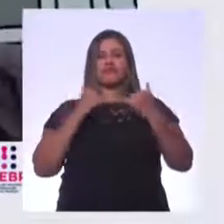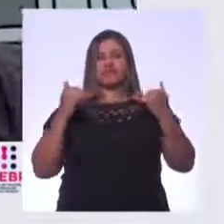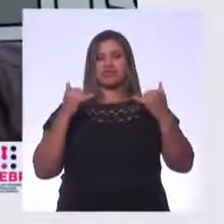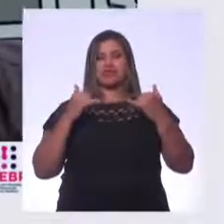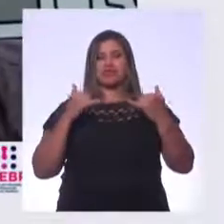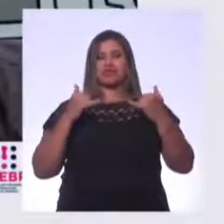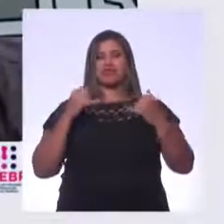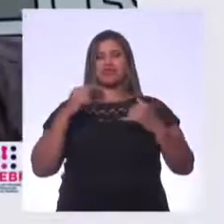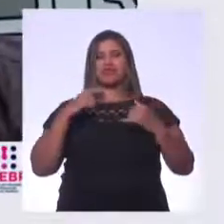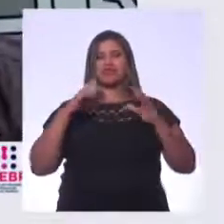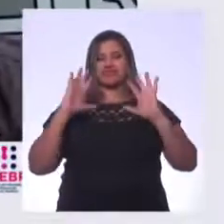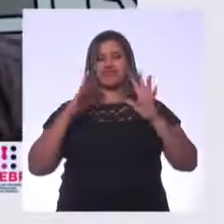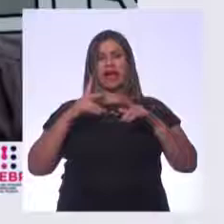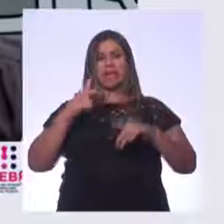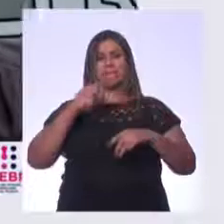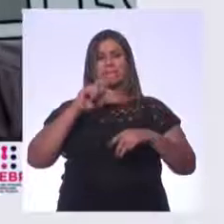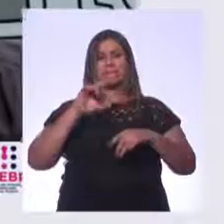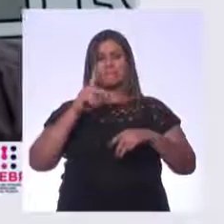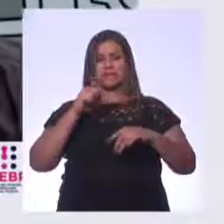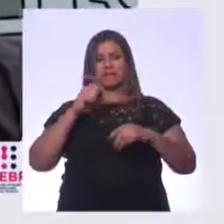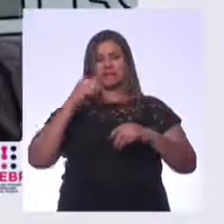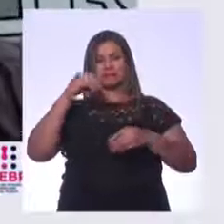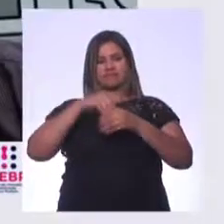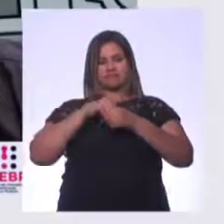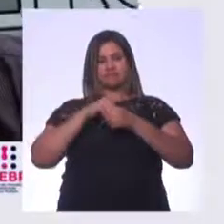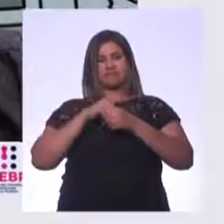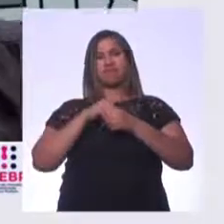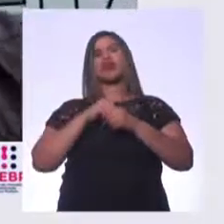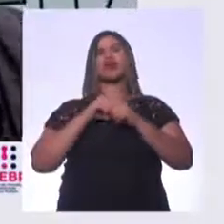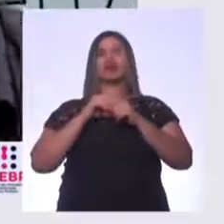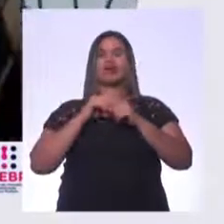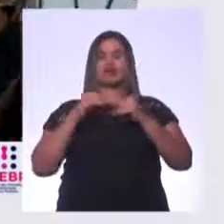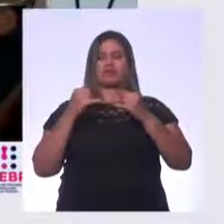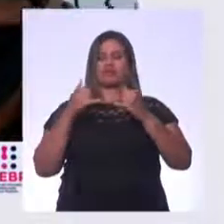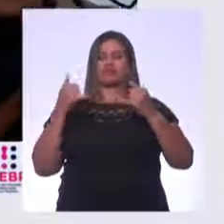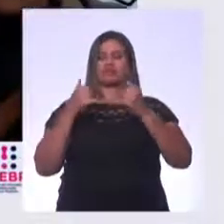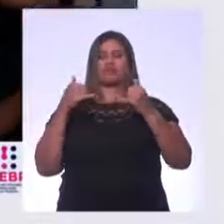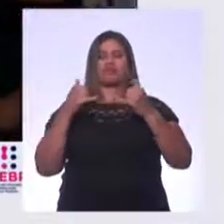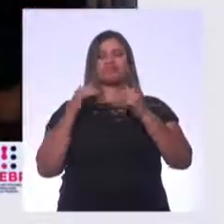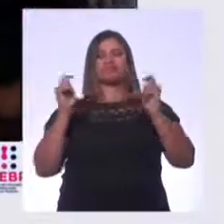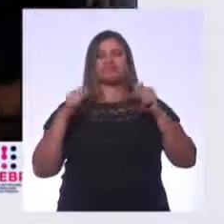estão embutidos aqui no porta-pilhas para fazer a ligação.